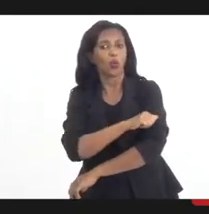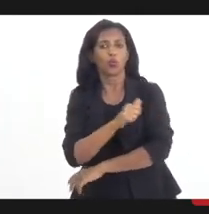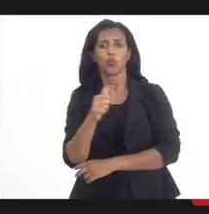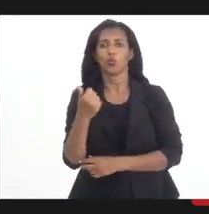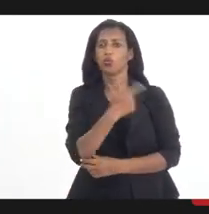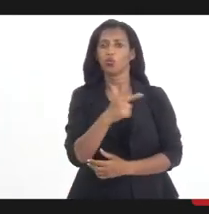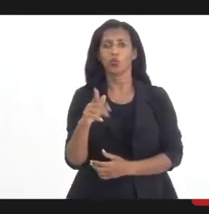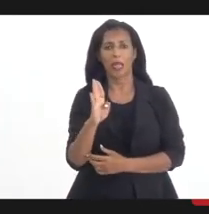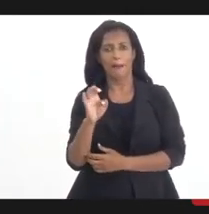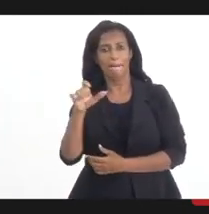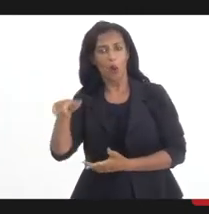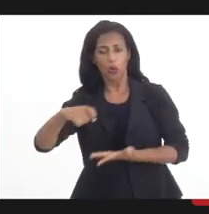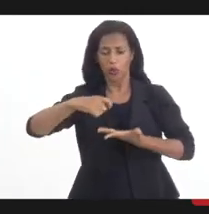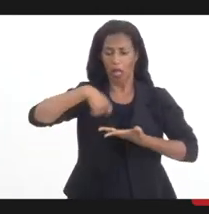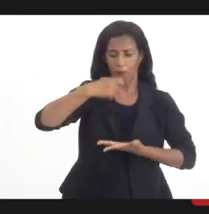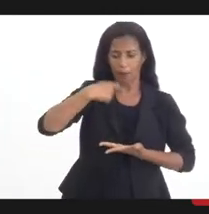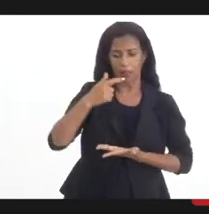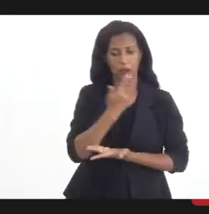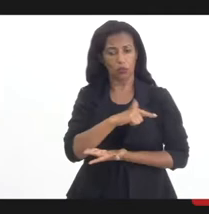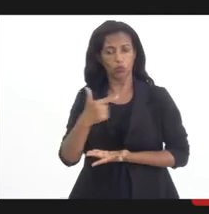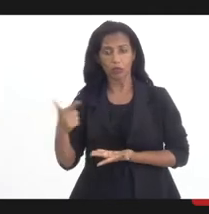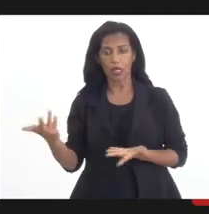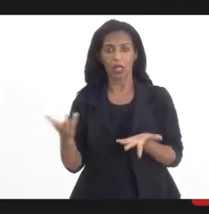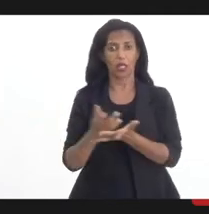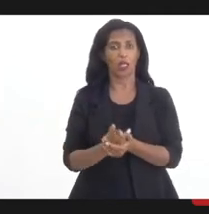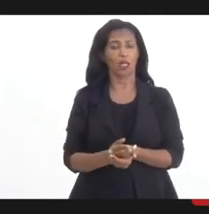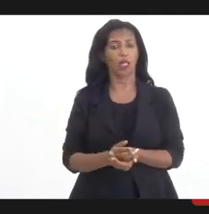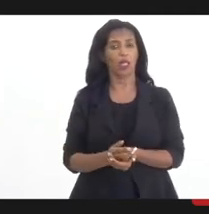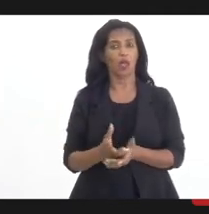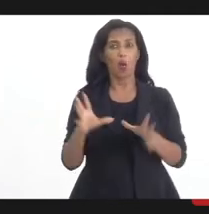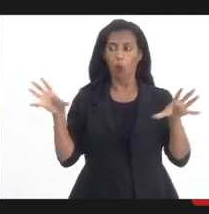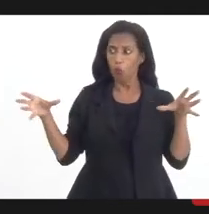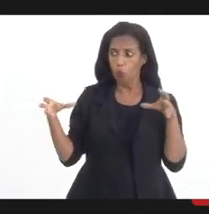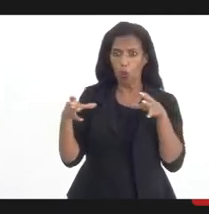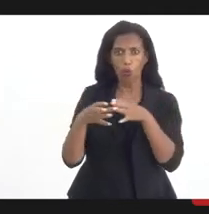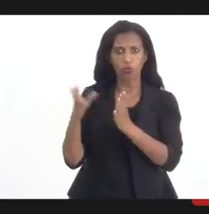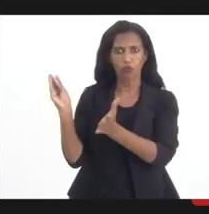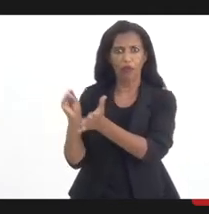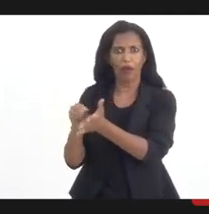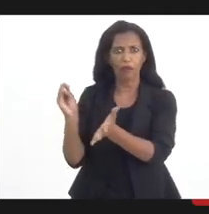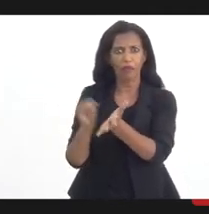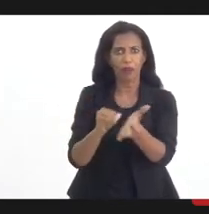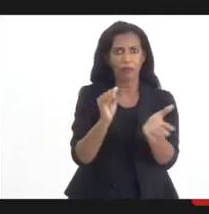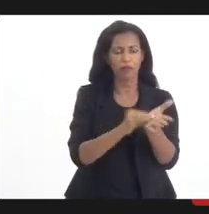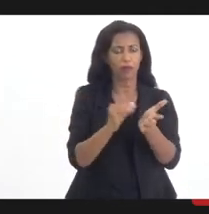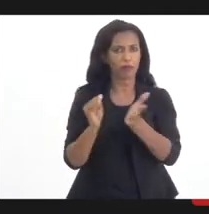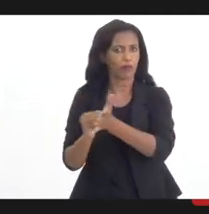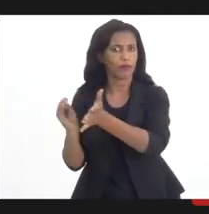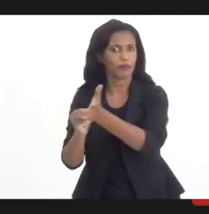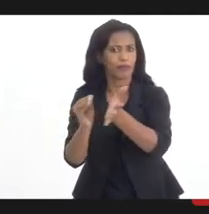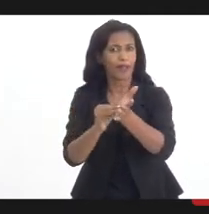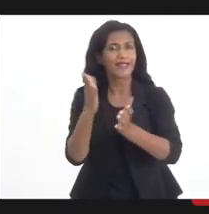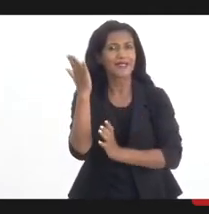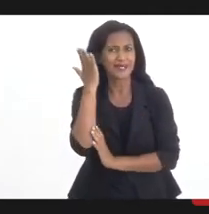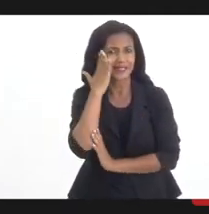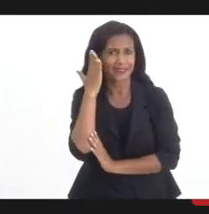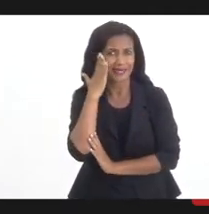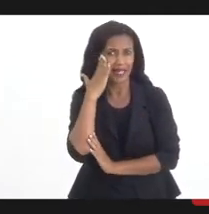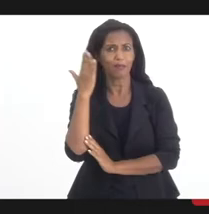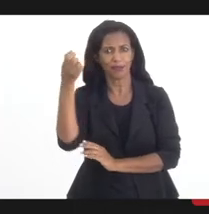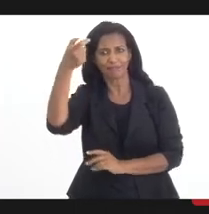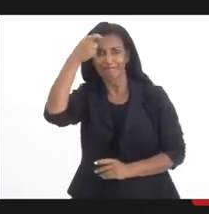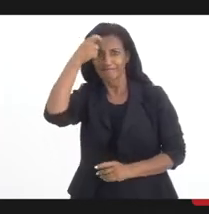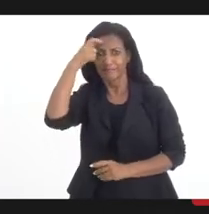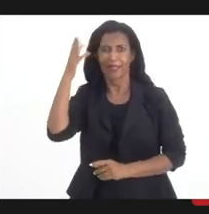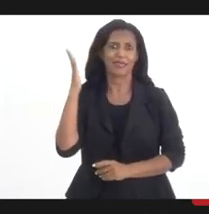não tem restaurante universitário, enfim, tem um conjunto de faltas. E nós sabemos disso e temos consenso nesse diagnóstico,